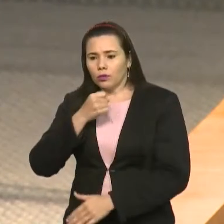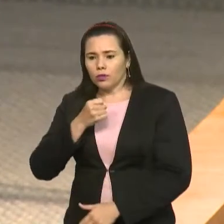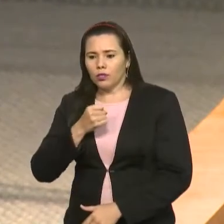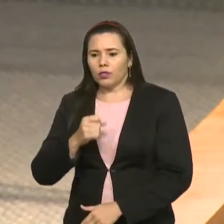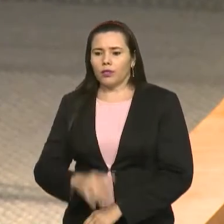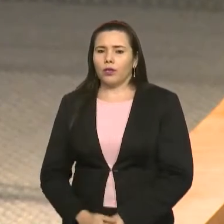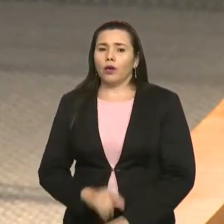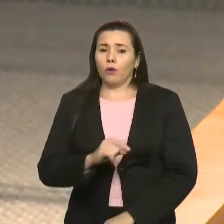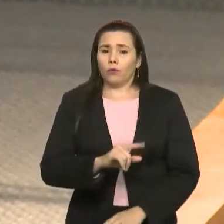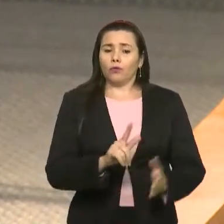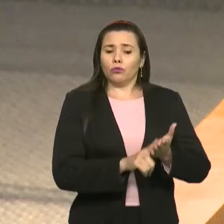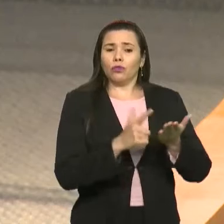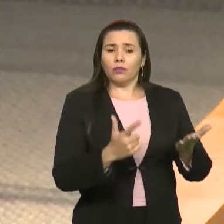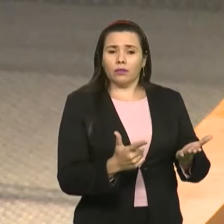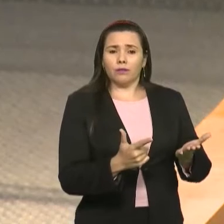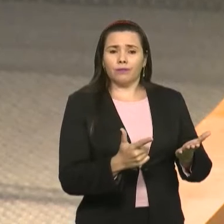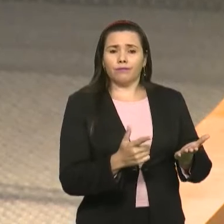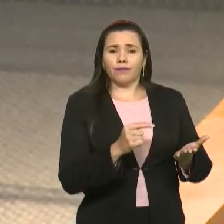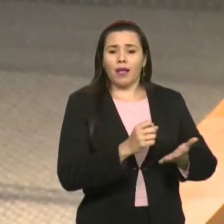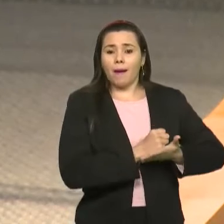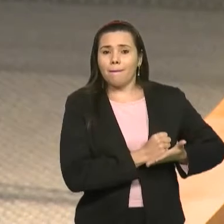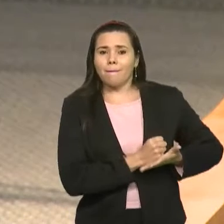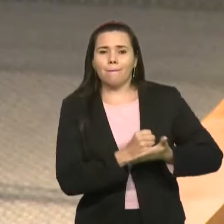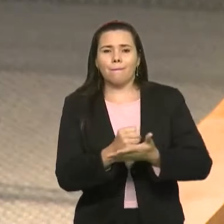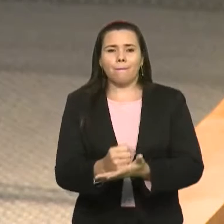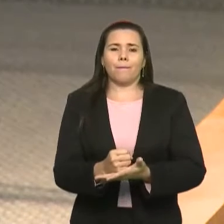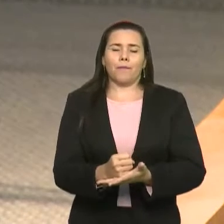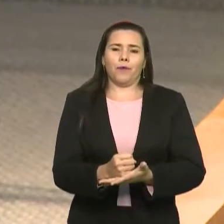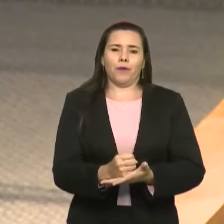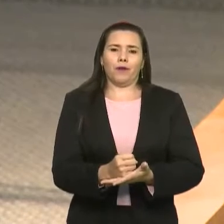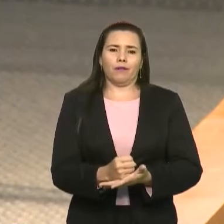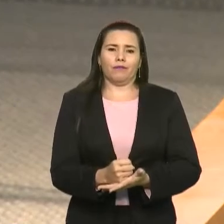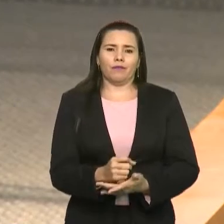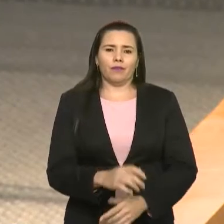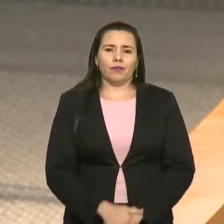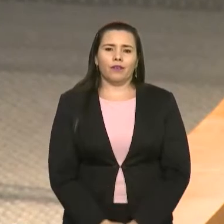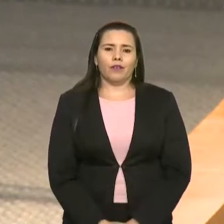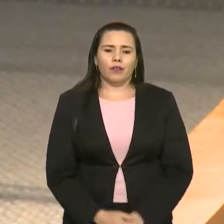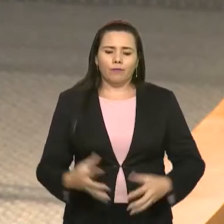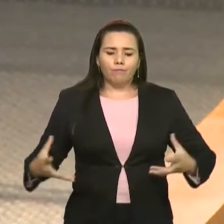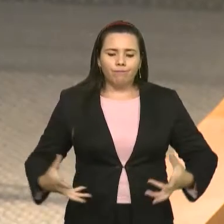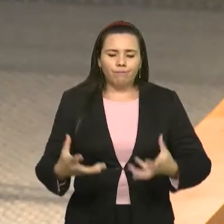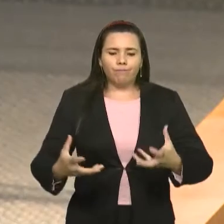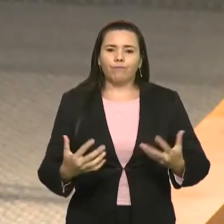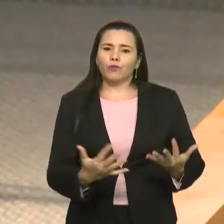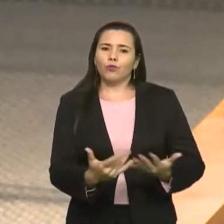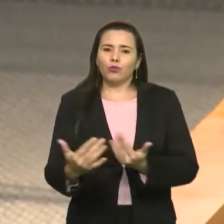dos cérebros, grandes cérebros que hoje fizeram a história do Maranhão no campo do jornalismo.